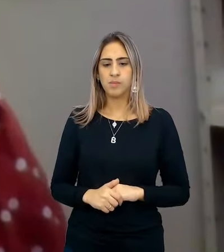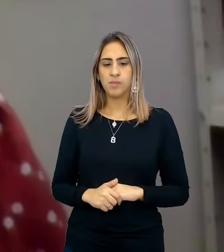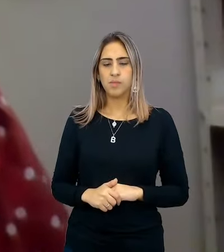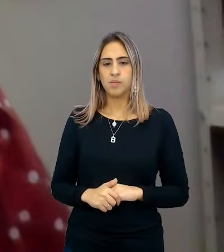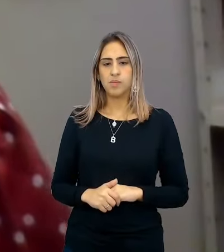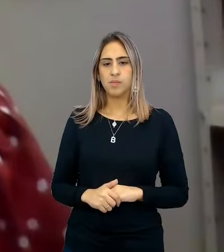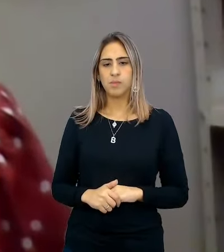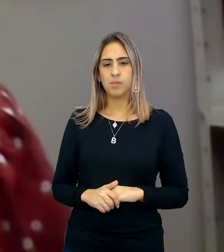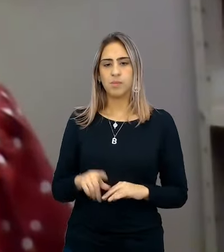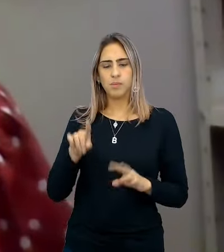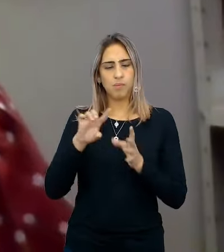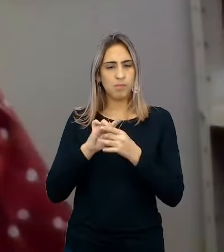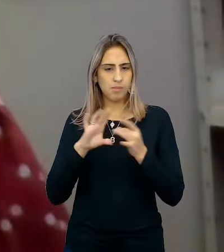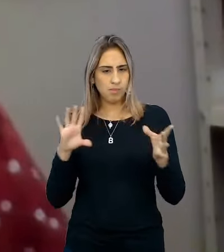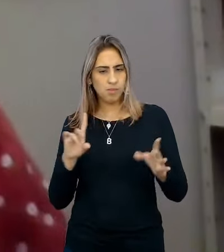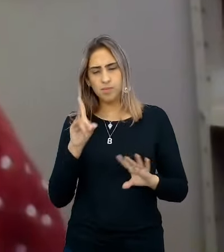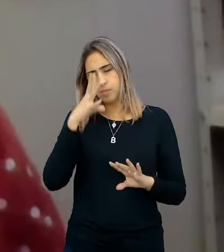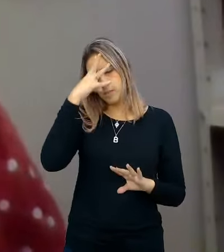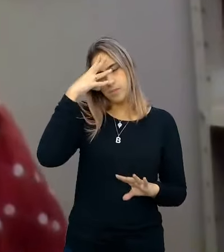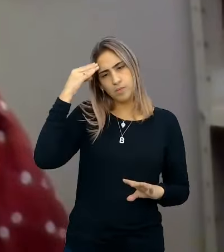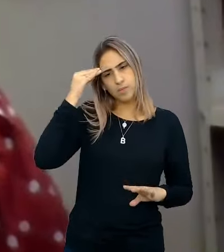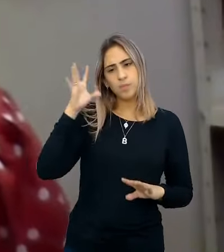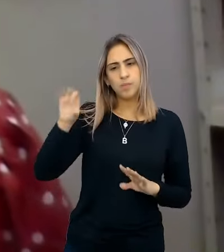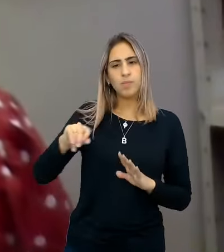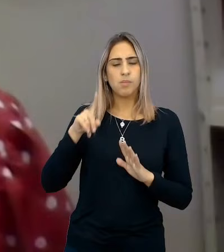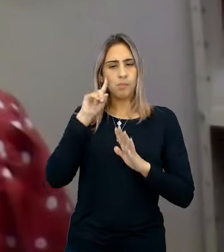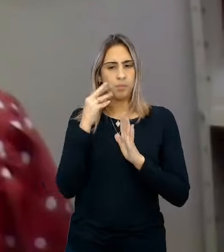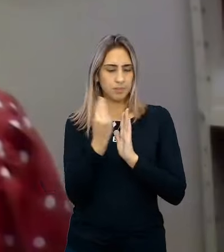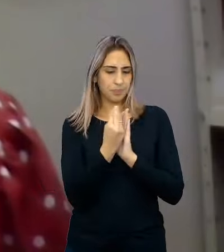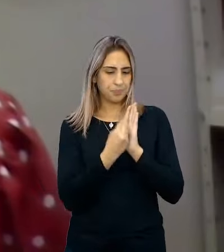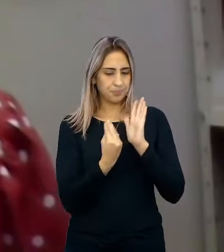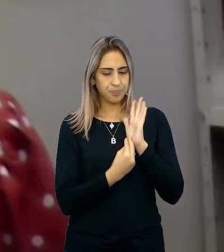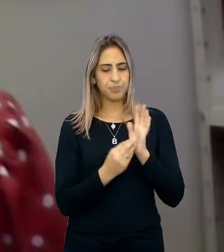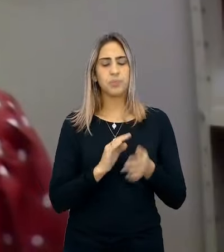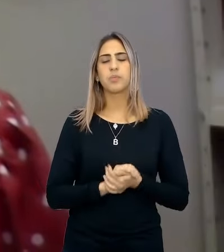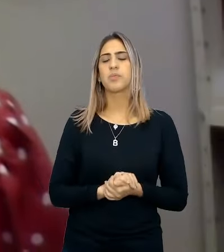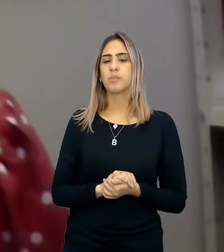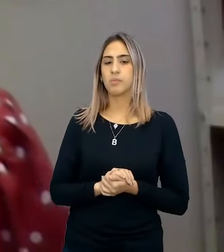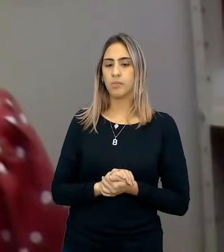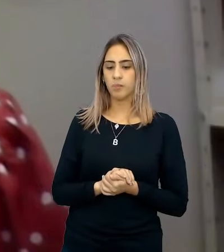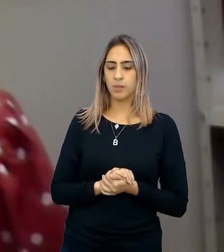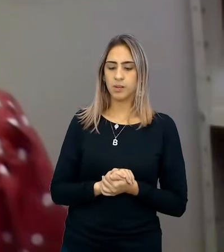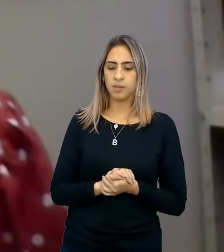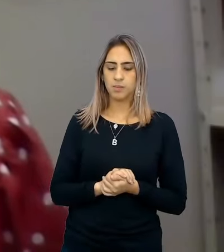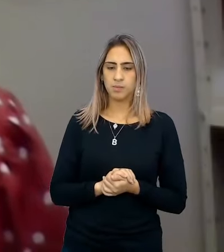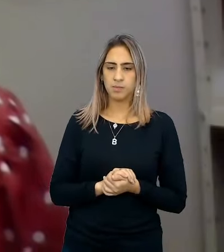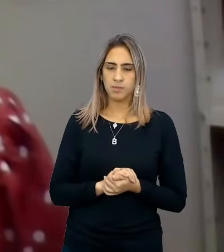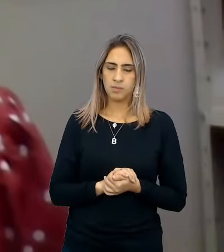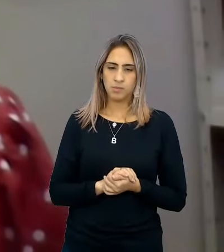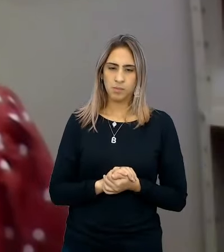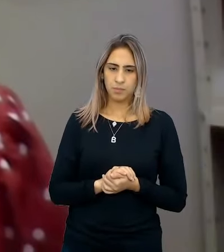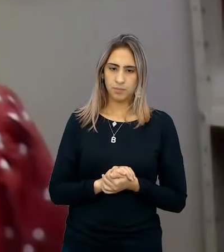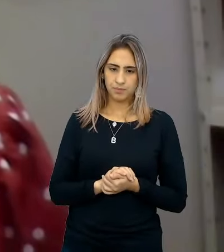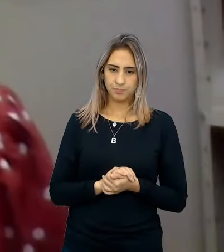aí muito à vontade, não esqueçam de pegar o material para o registro. Enquanto isso.